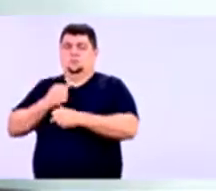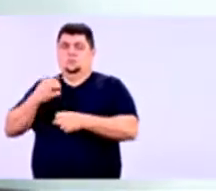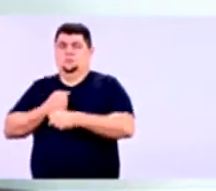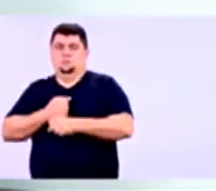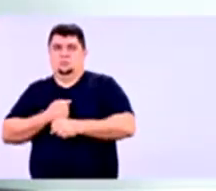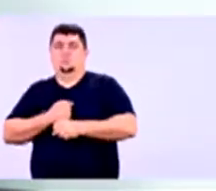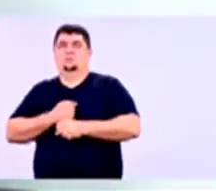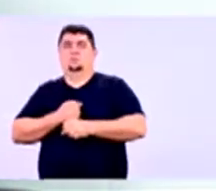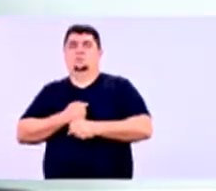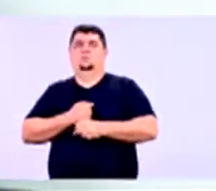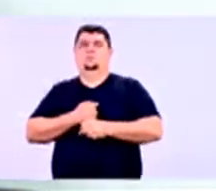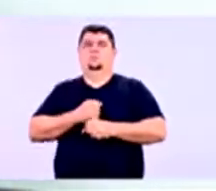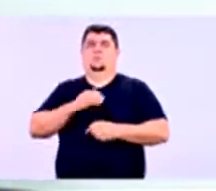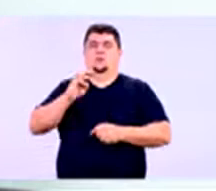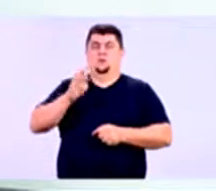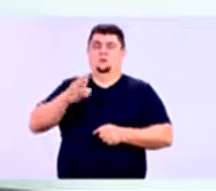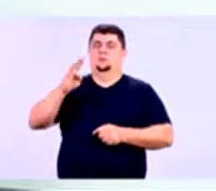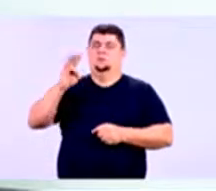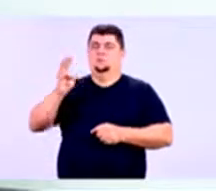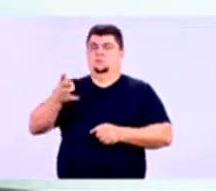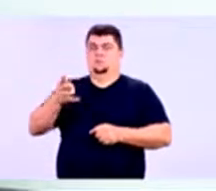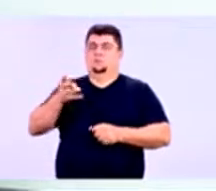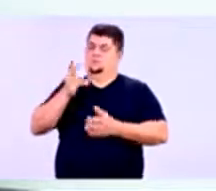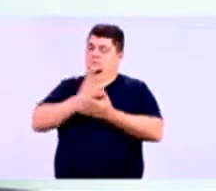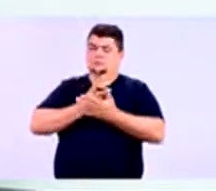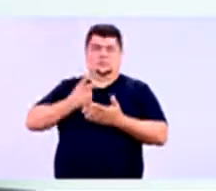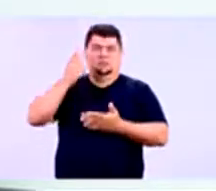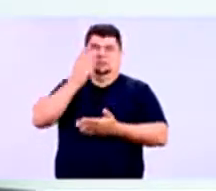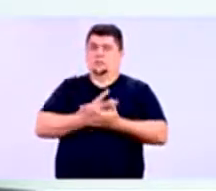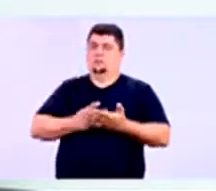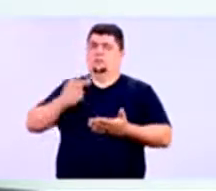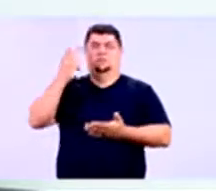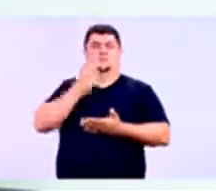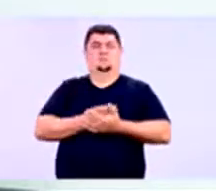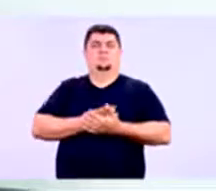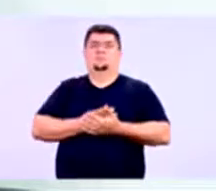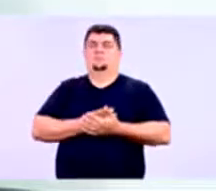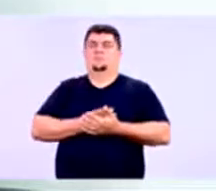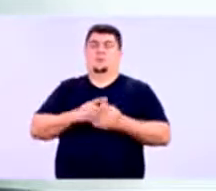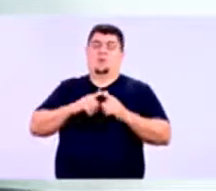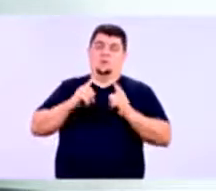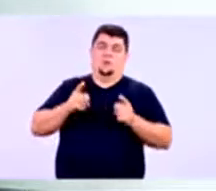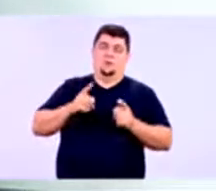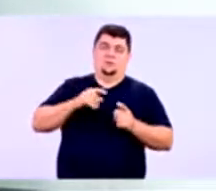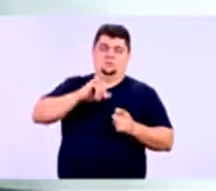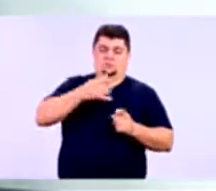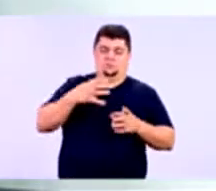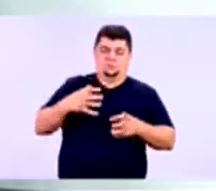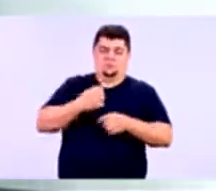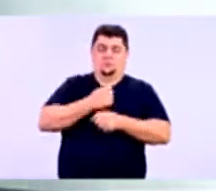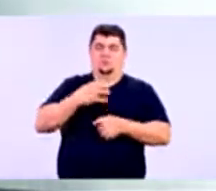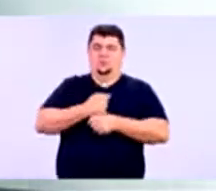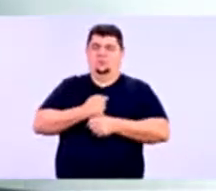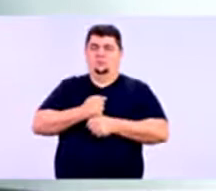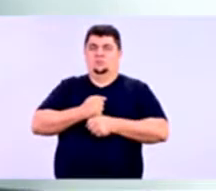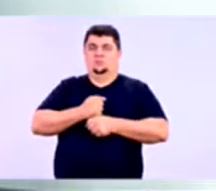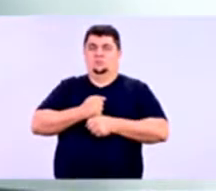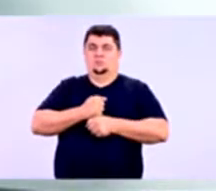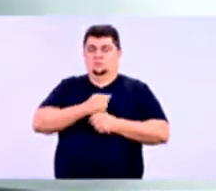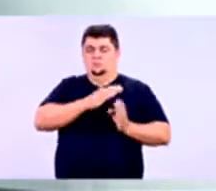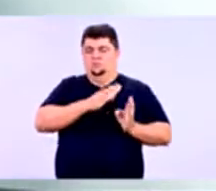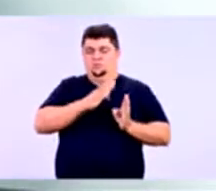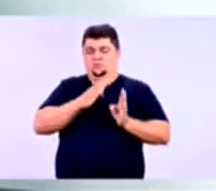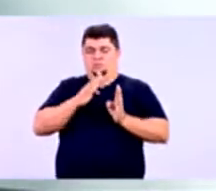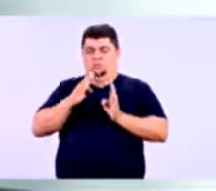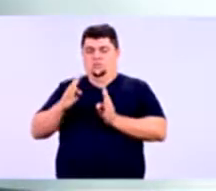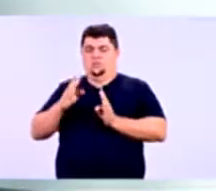R$1.000, R$2.000, R$3.000 e assim sucessivamente. Enquanto que nos juros compostos, o mesmo período, o